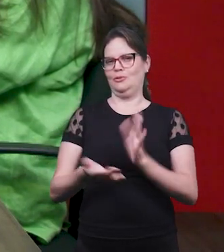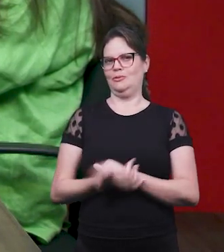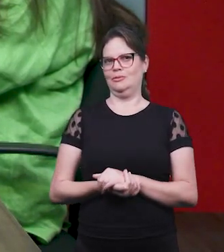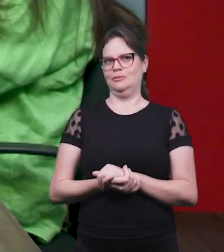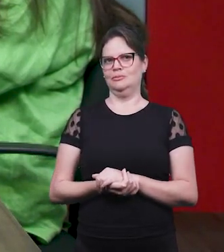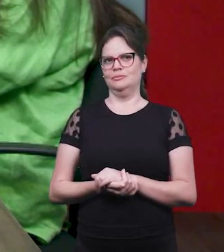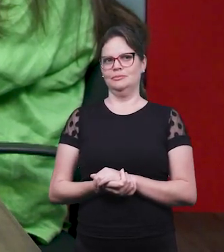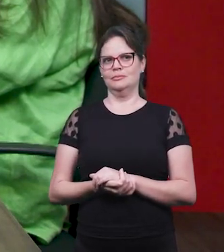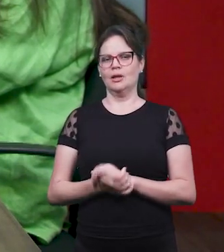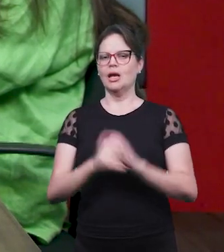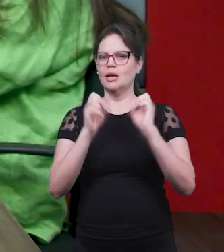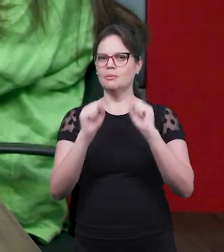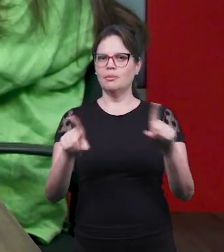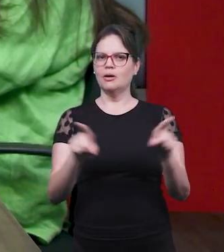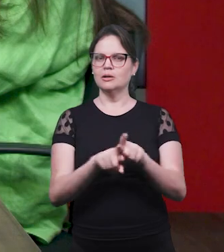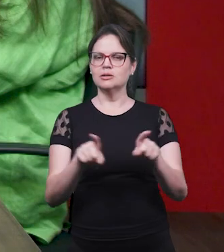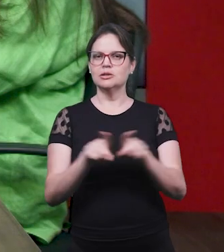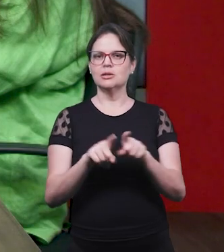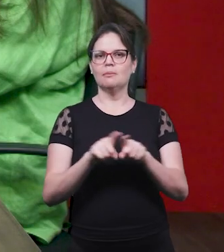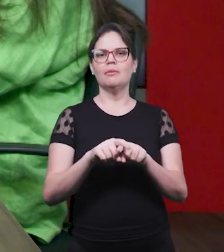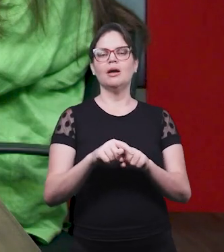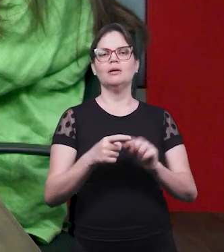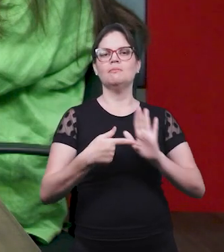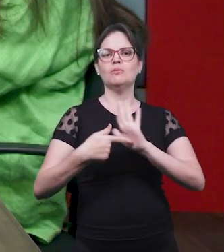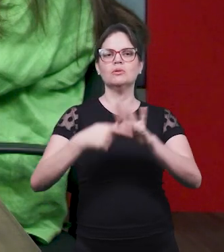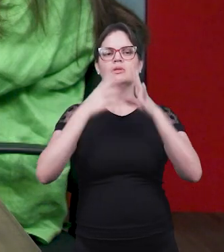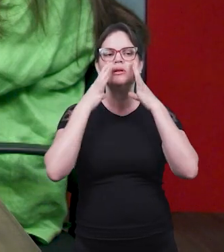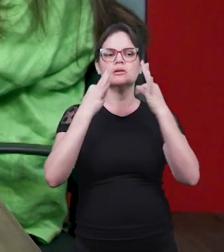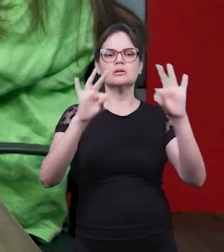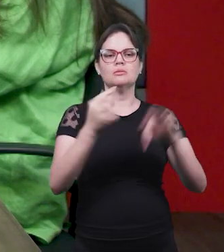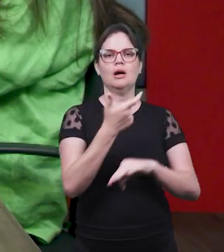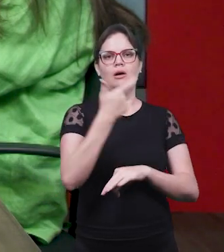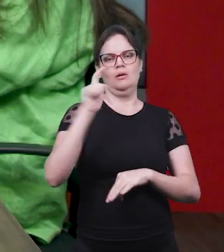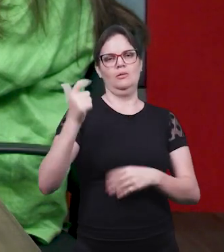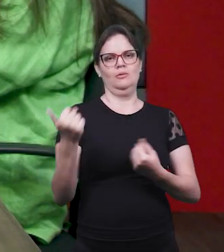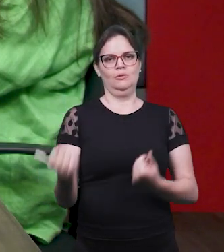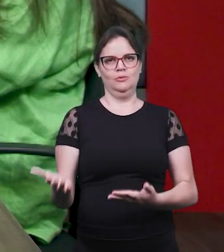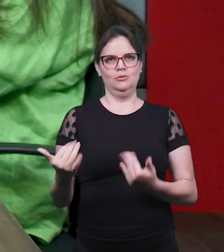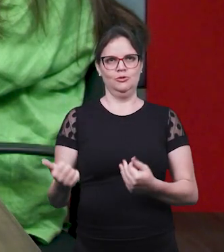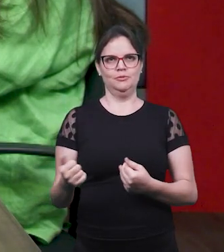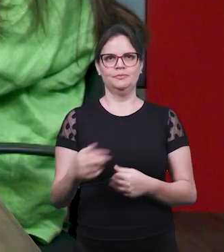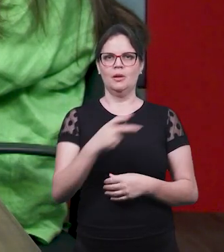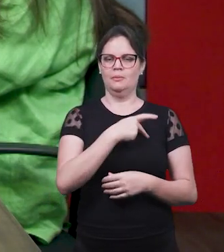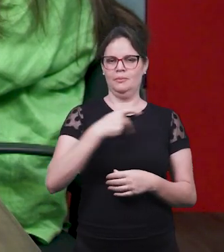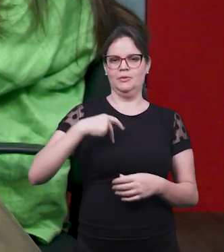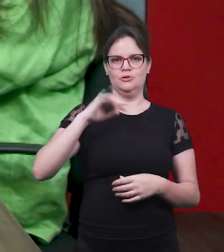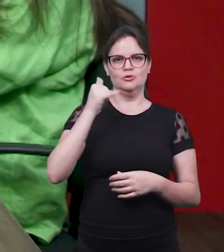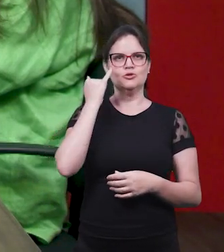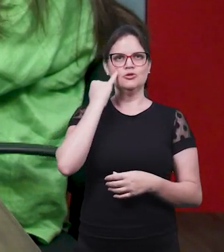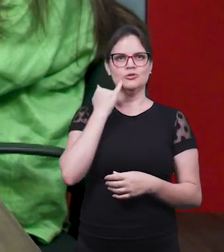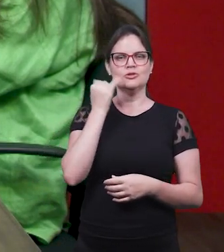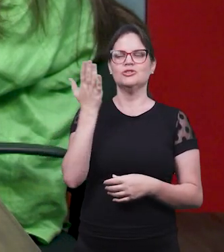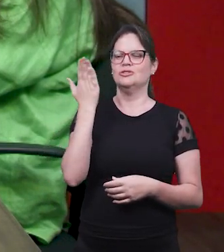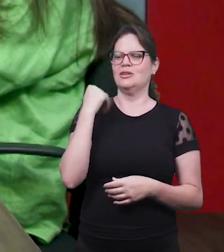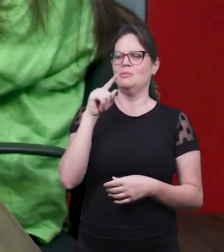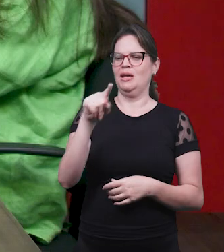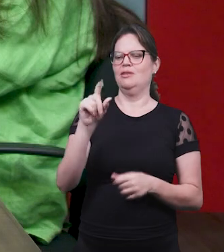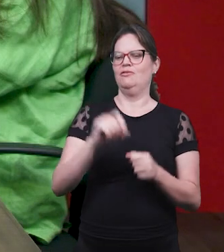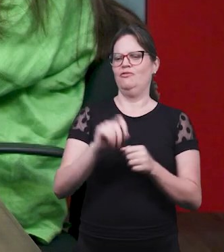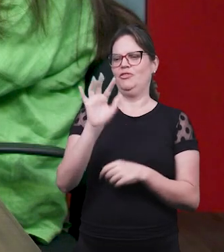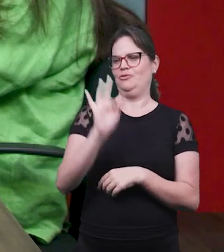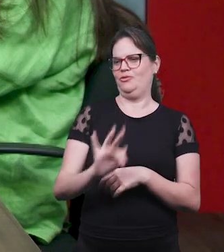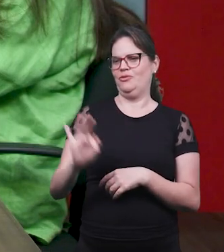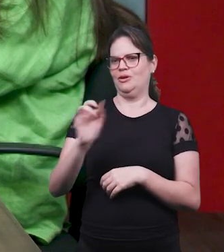ela também pode inspirar outros jovens? O pastor Josias, hoje nós sabemos, ele passou pela graduação,